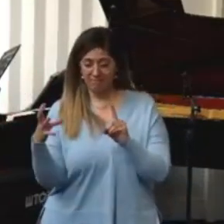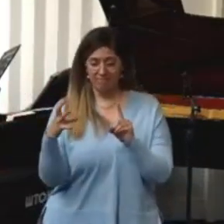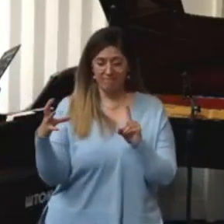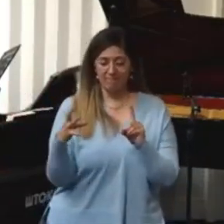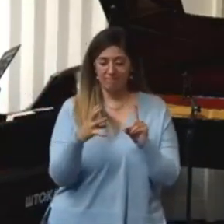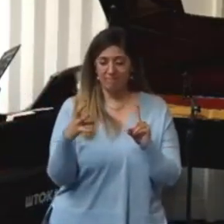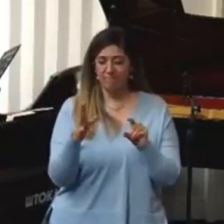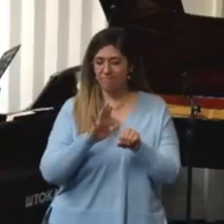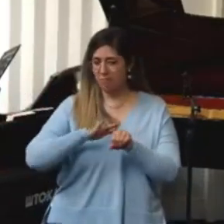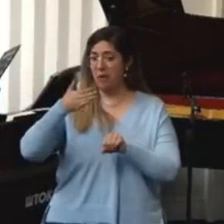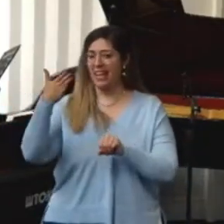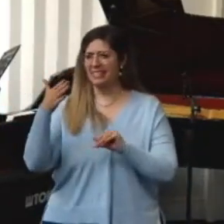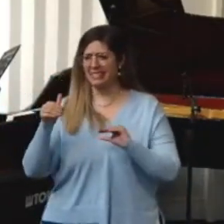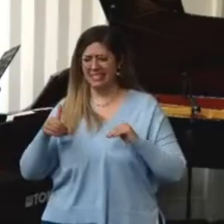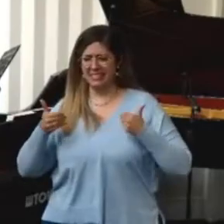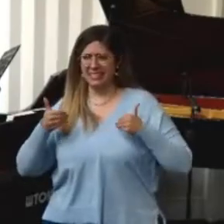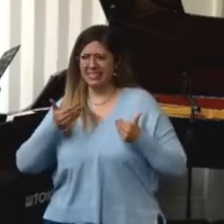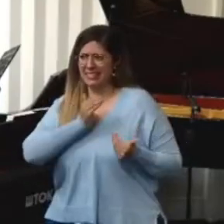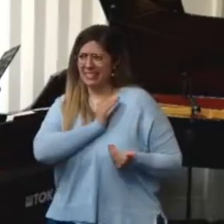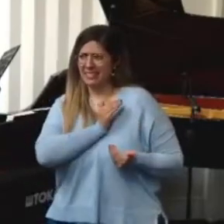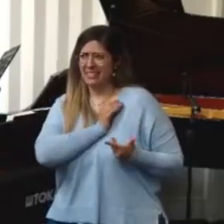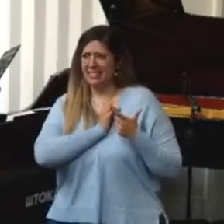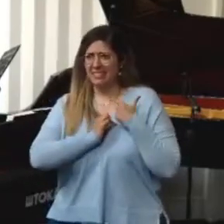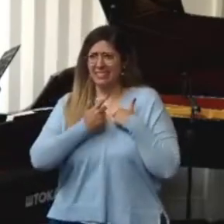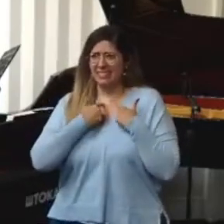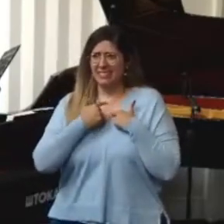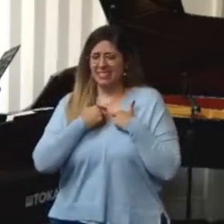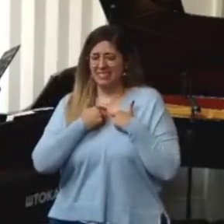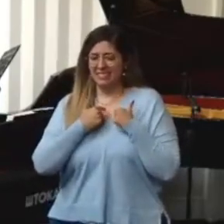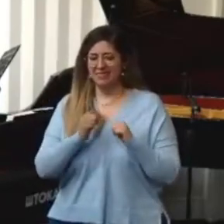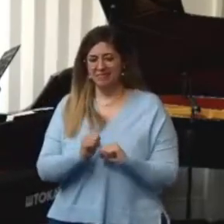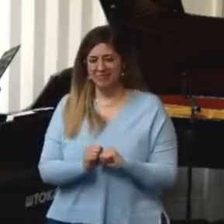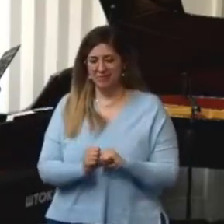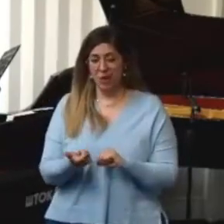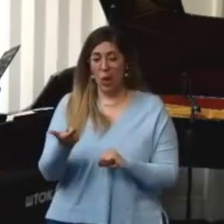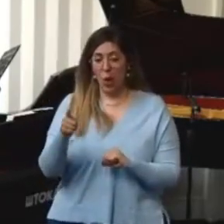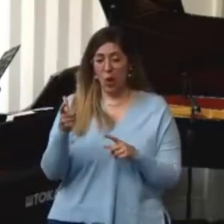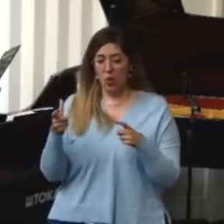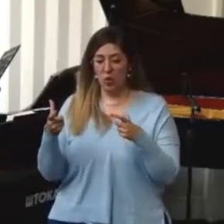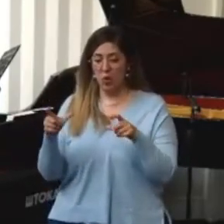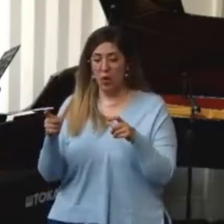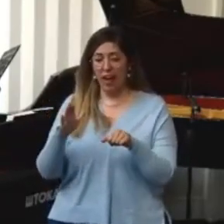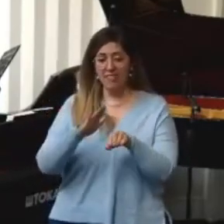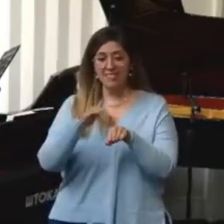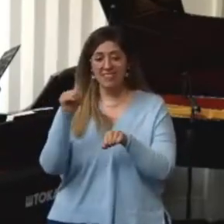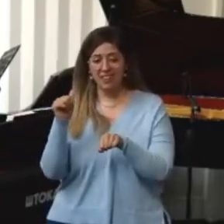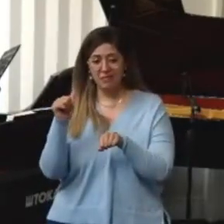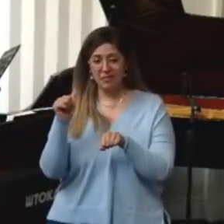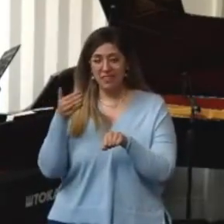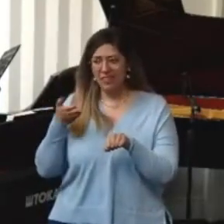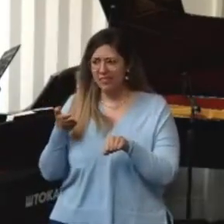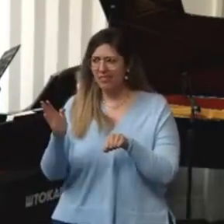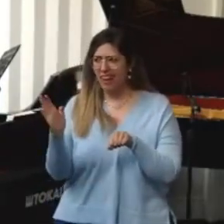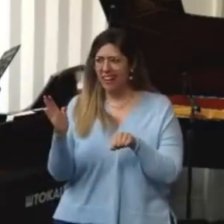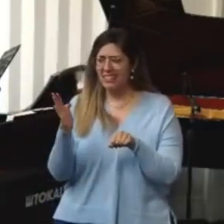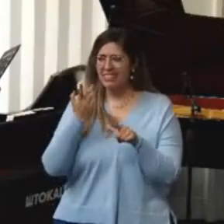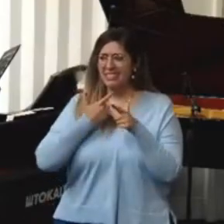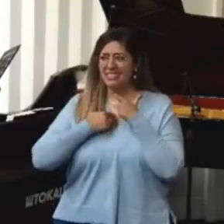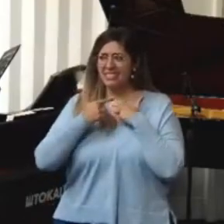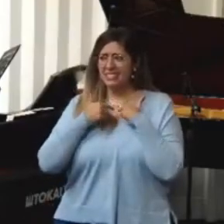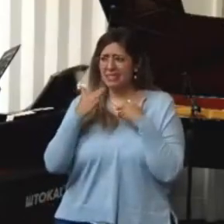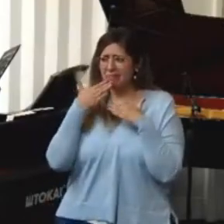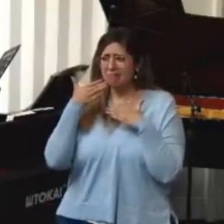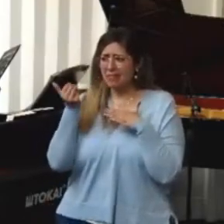nos mostrar alegram mais o nosso coração? Ou os lugares para onde elas vão são